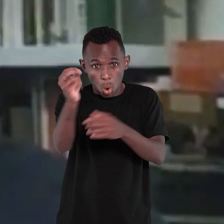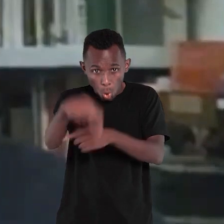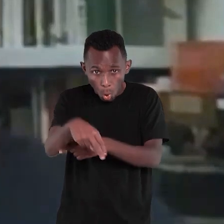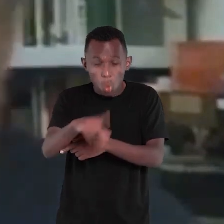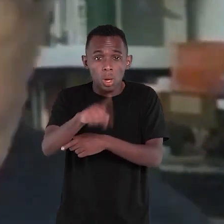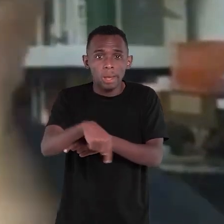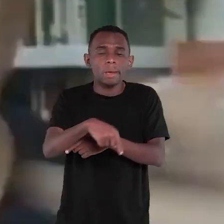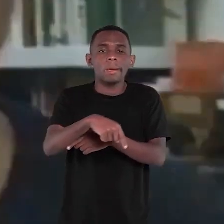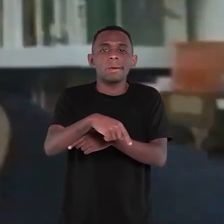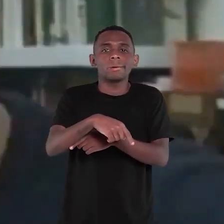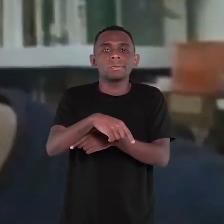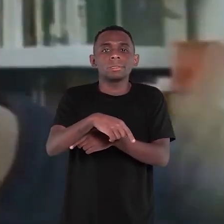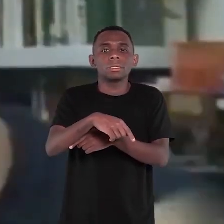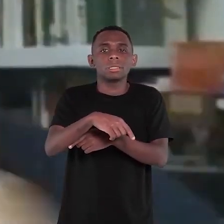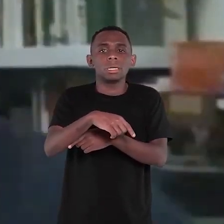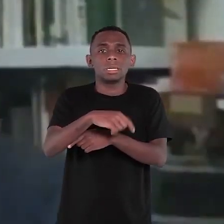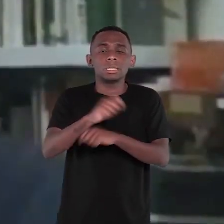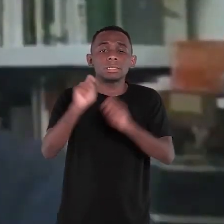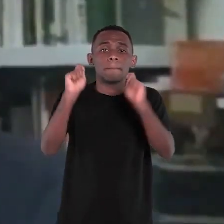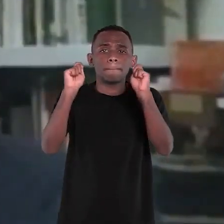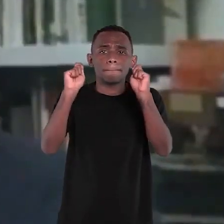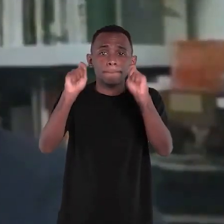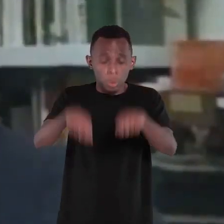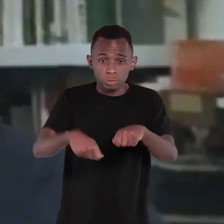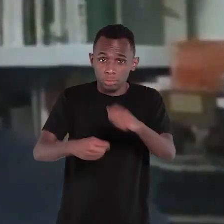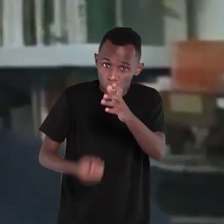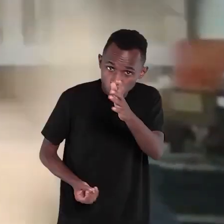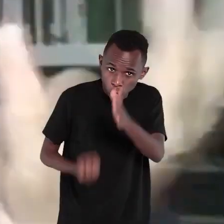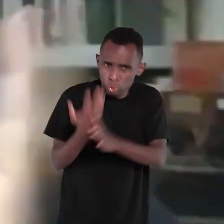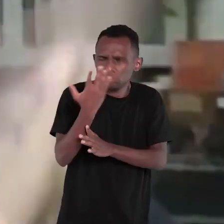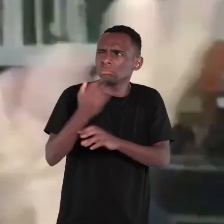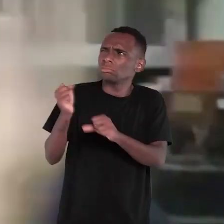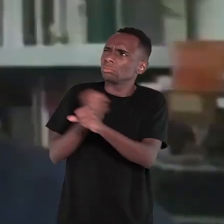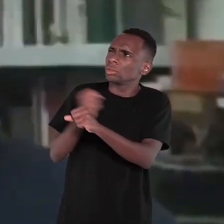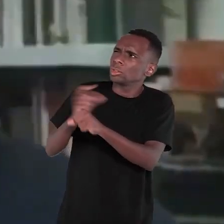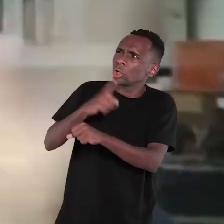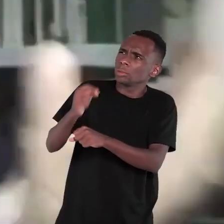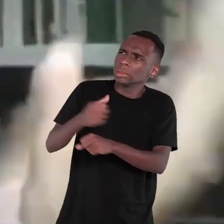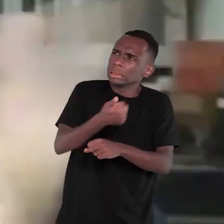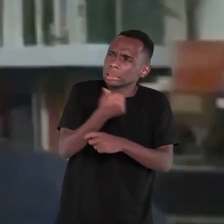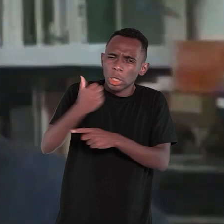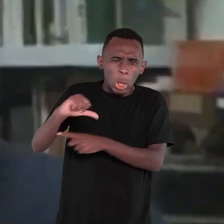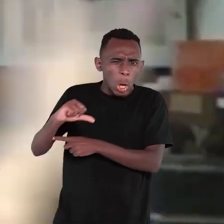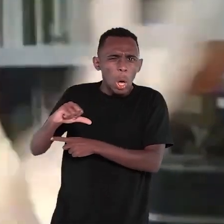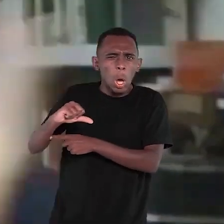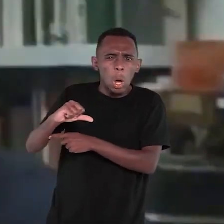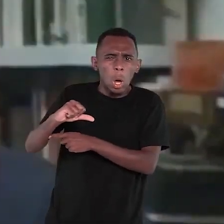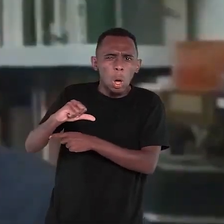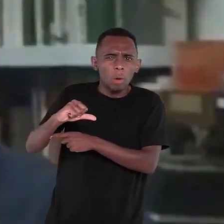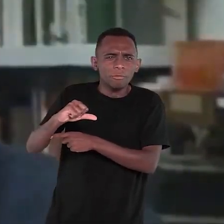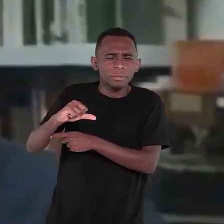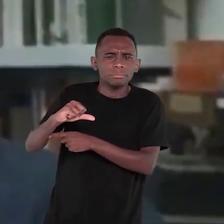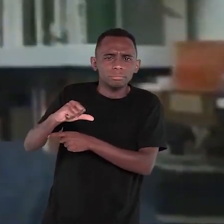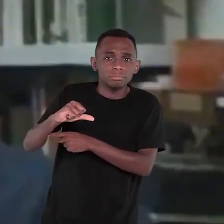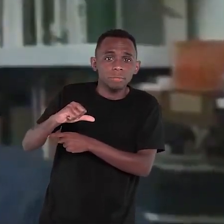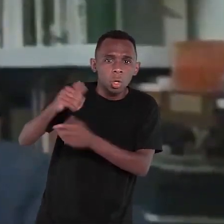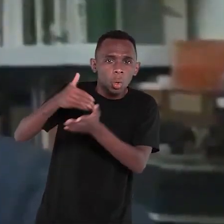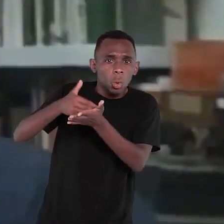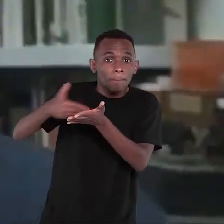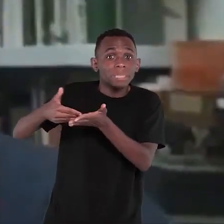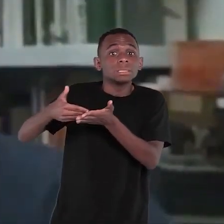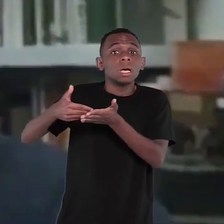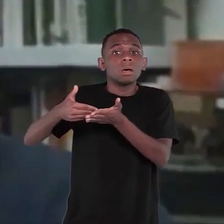é um pouco o reflexo de ter surgido essa possibilidade. A partir de 2019, fim de